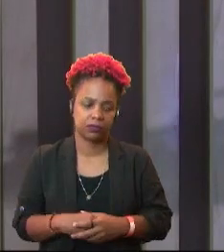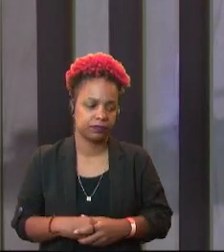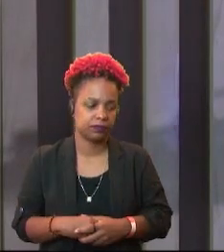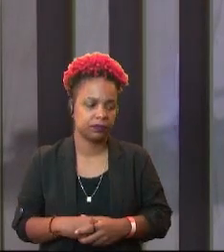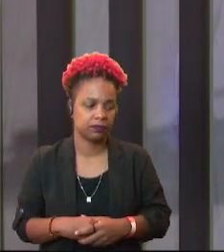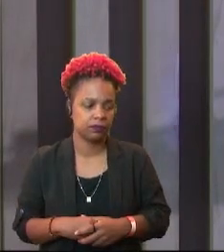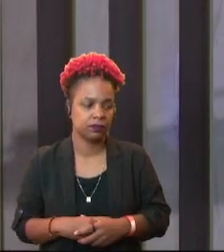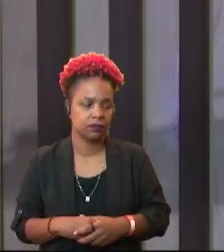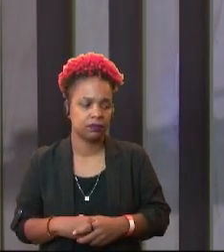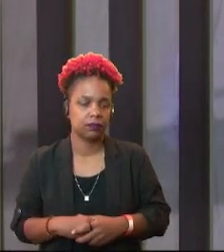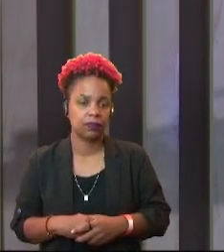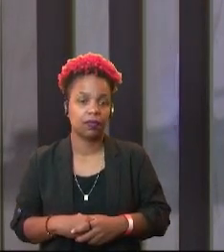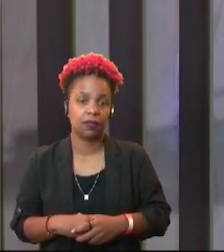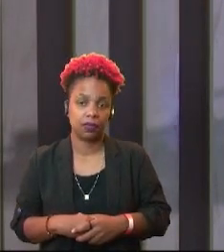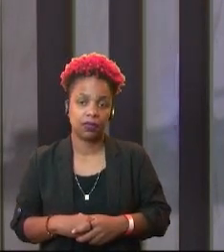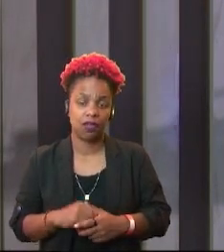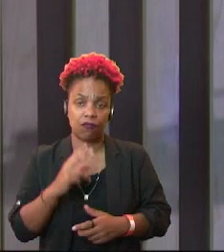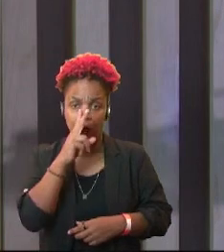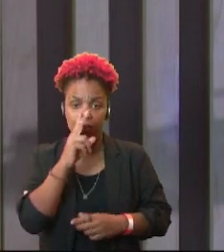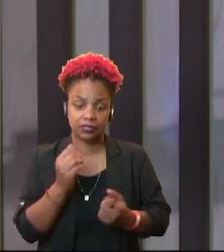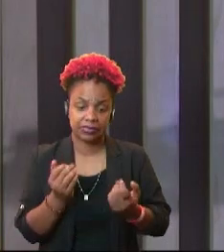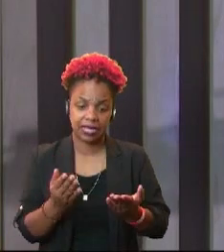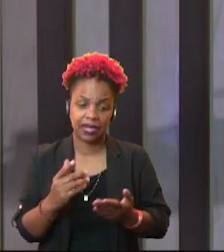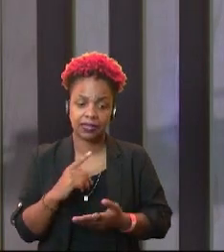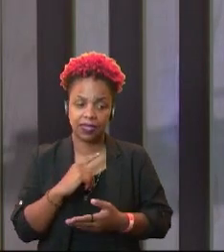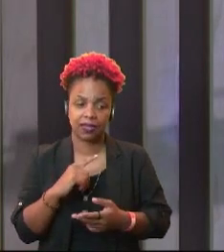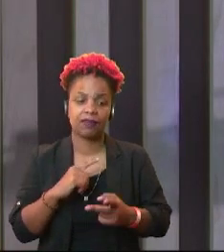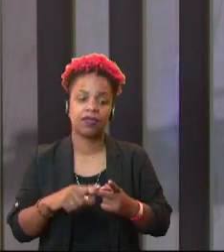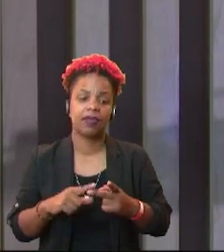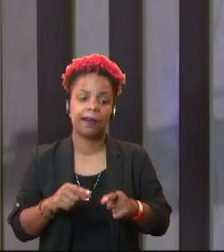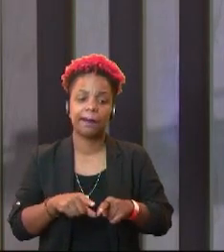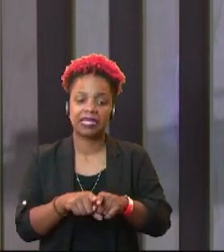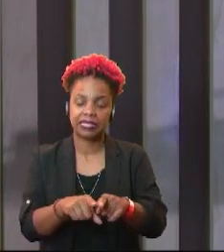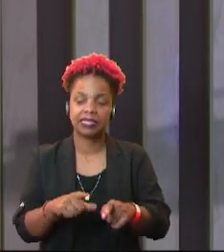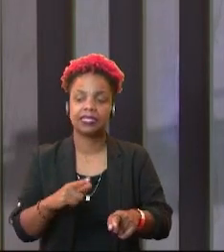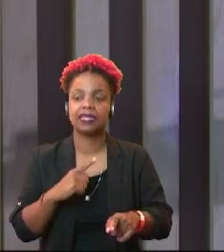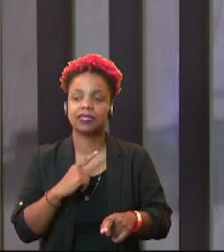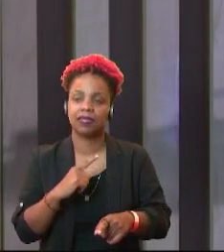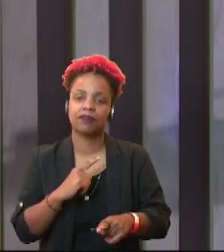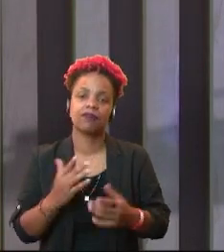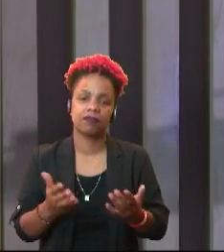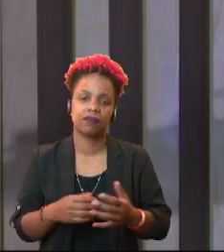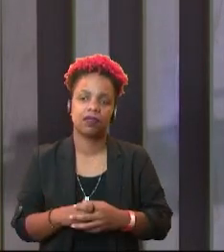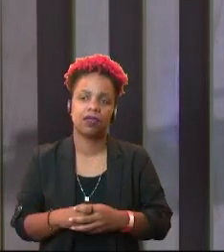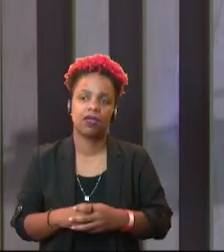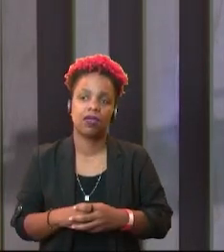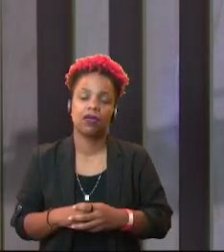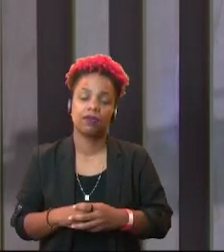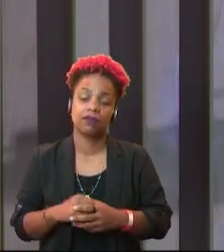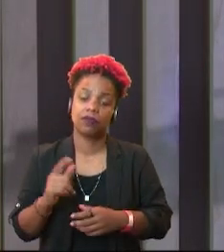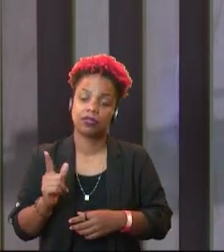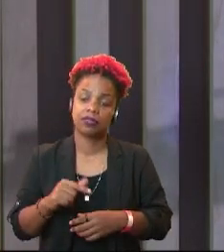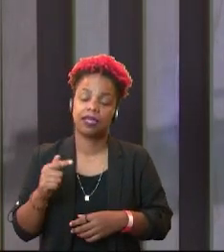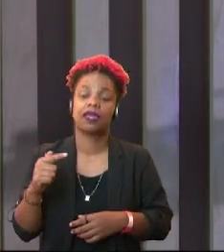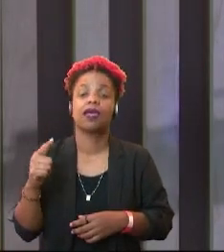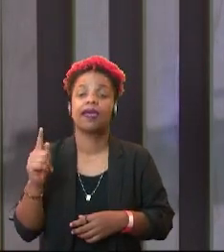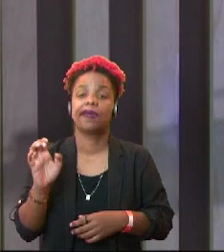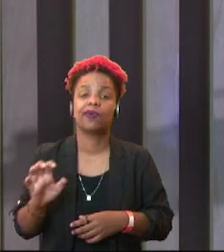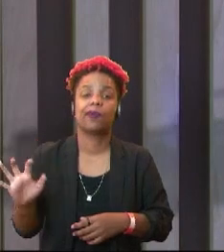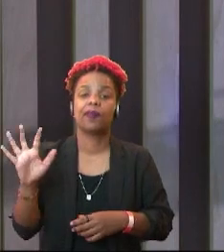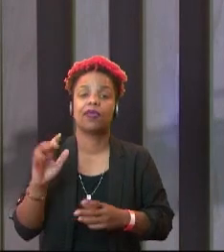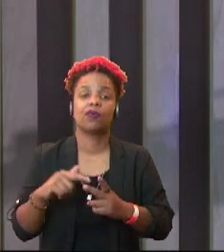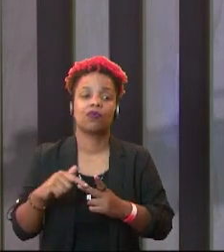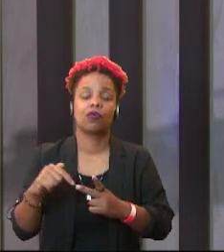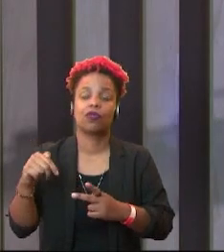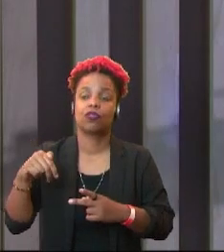queremos fortalecer a nossa parceria. A aliança é claramente uma aliança para seus membros, que são norte-americanos e europeus, e